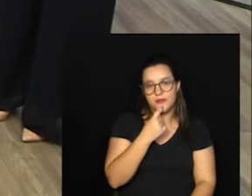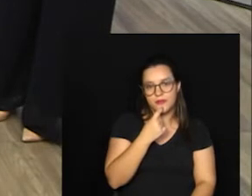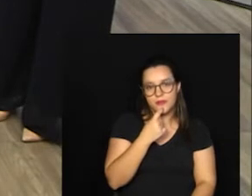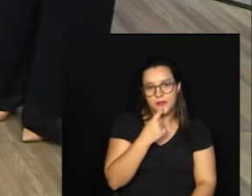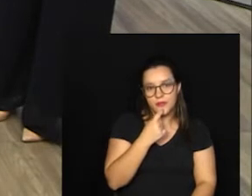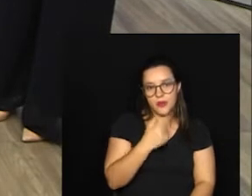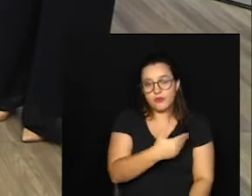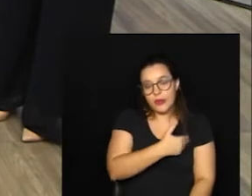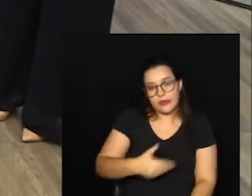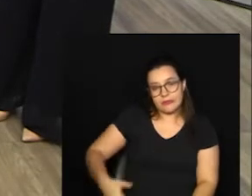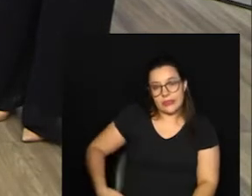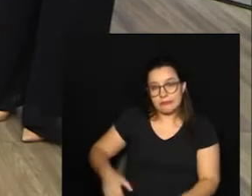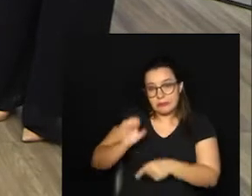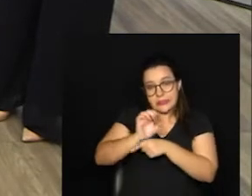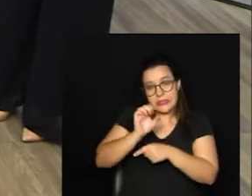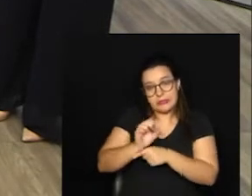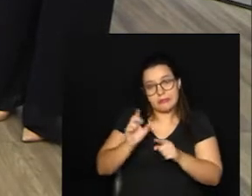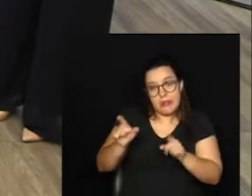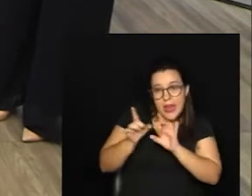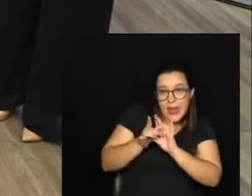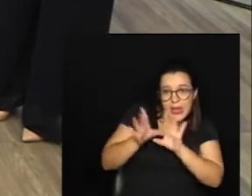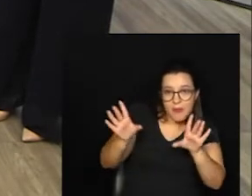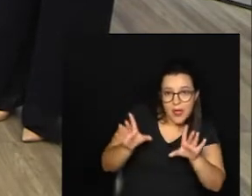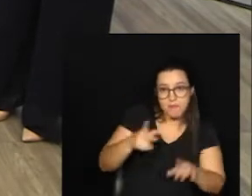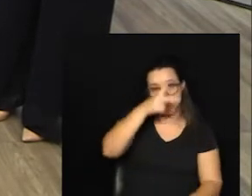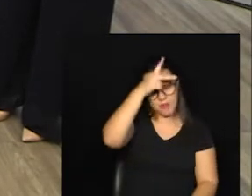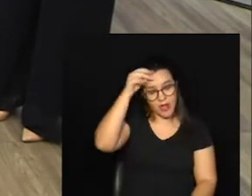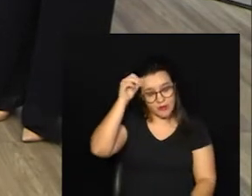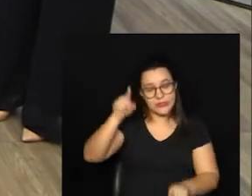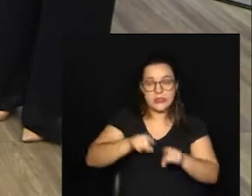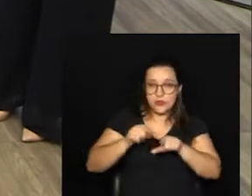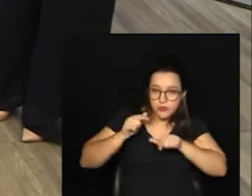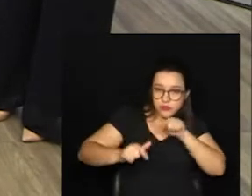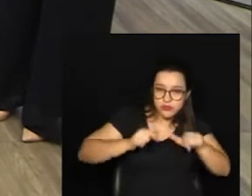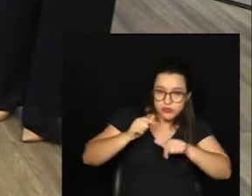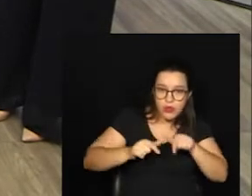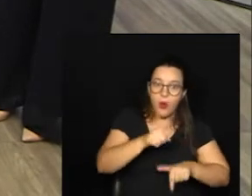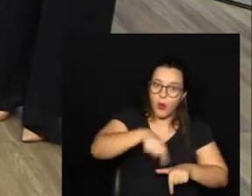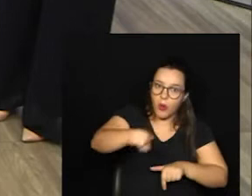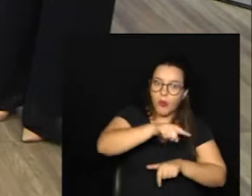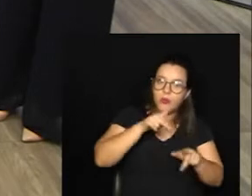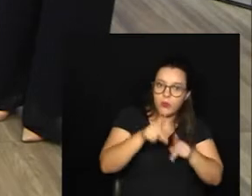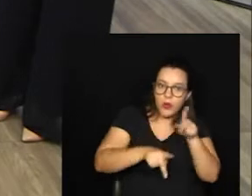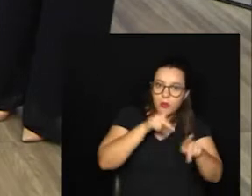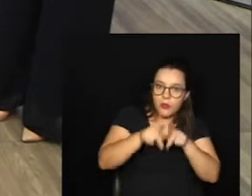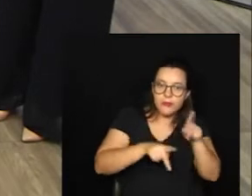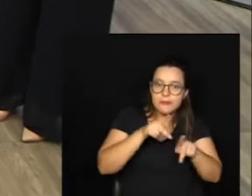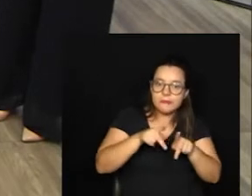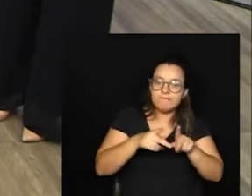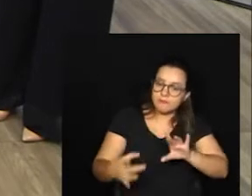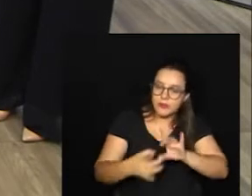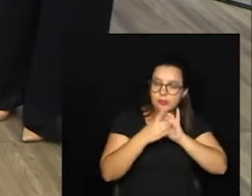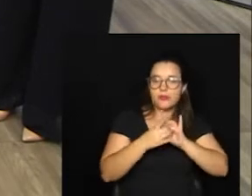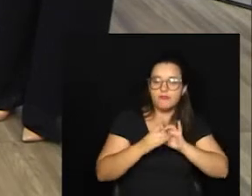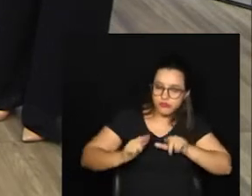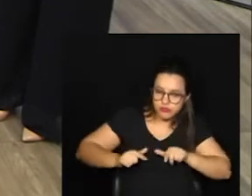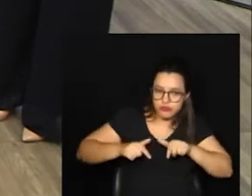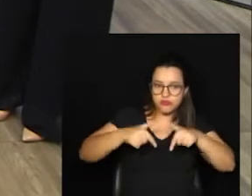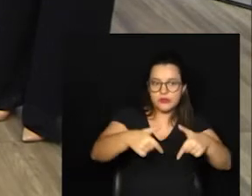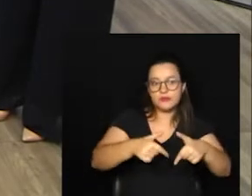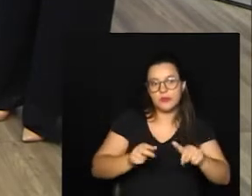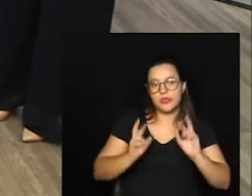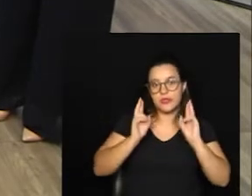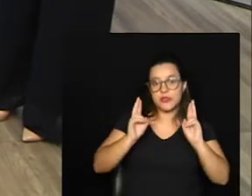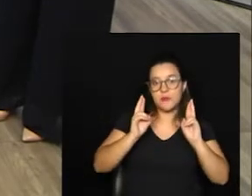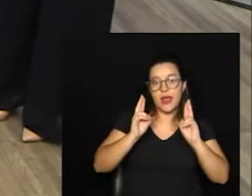que libere, a prefeitura fazendo a sua parte, e a população também, ação em conjunto, sociedade e prefeitura. A gente espera, então,